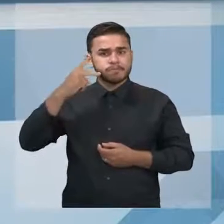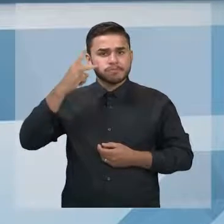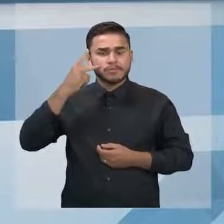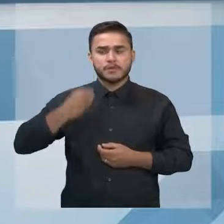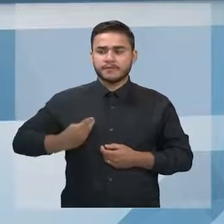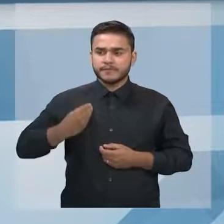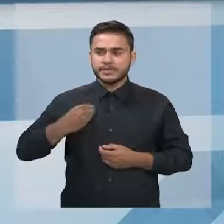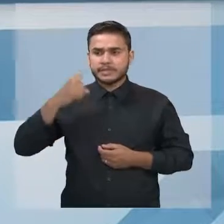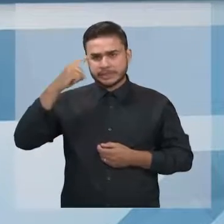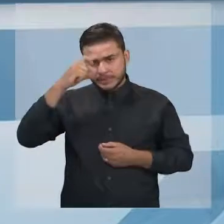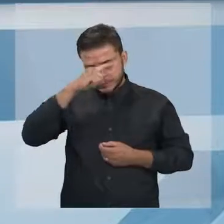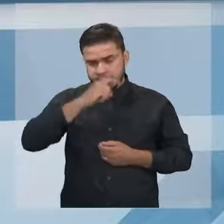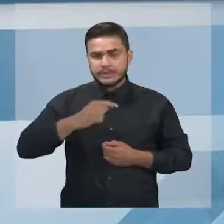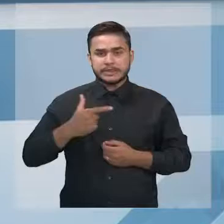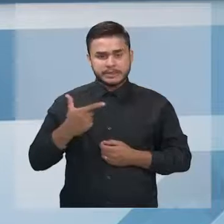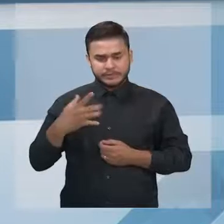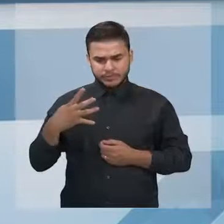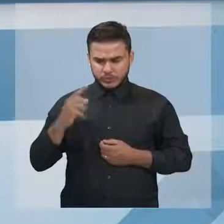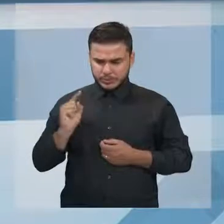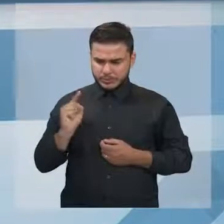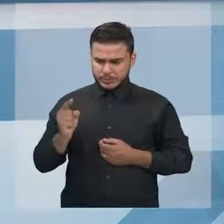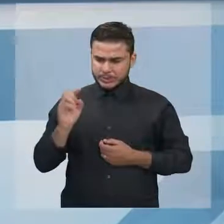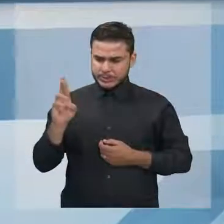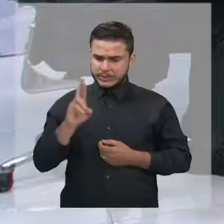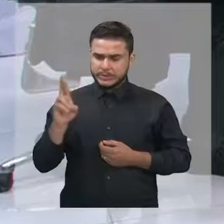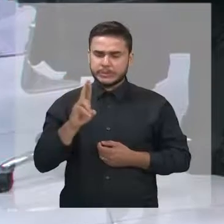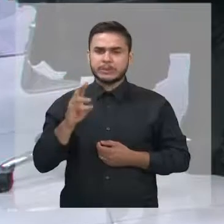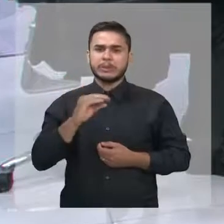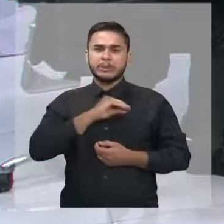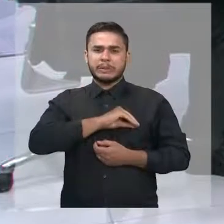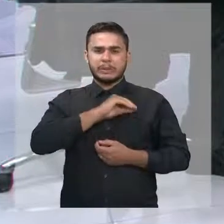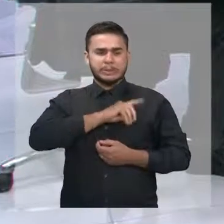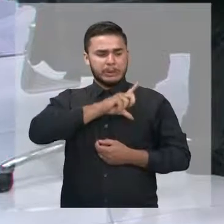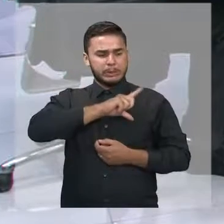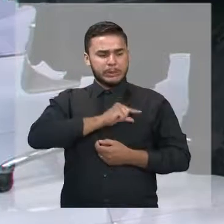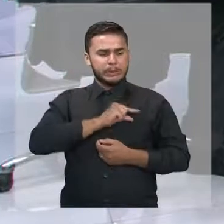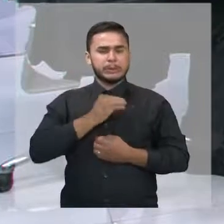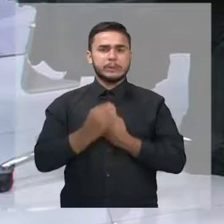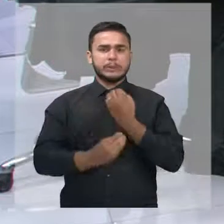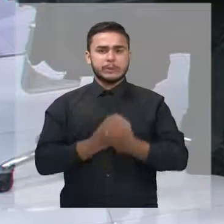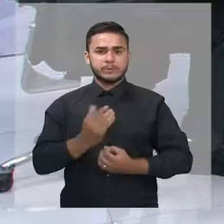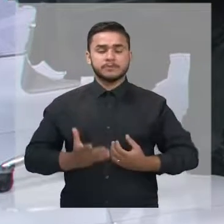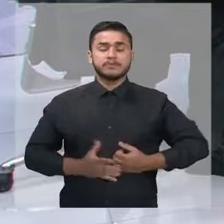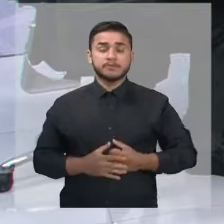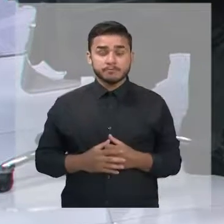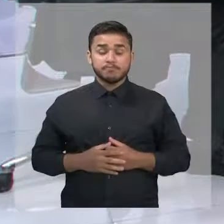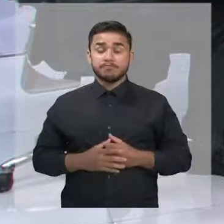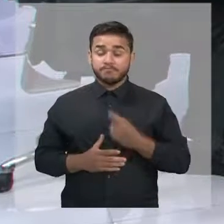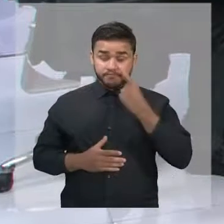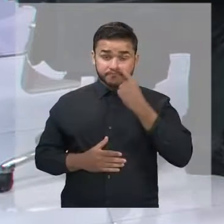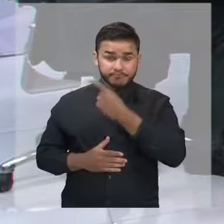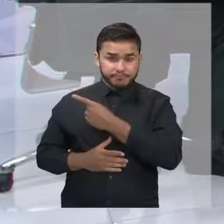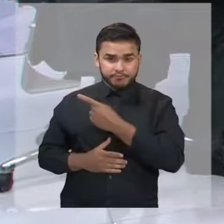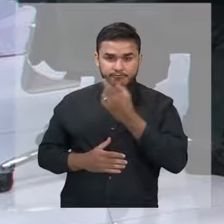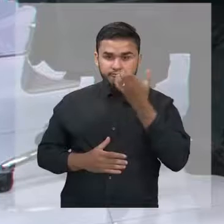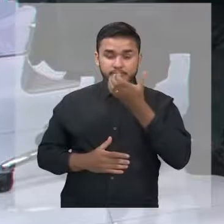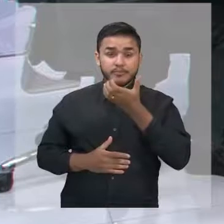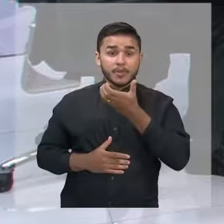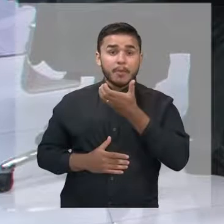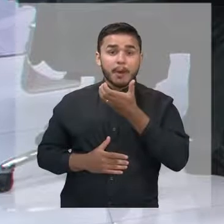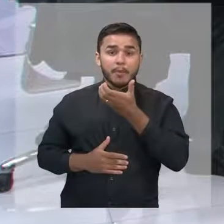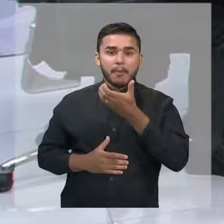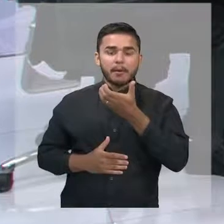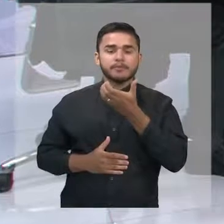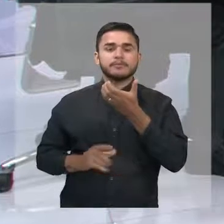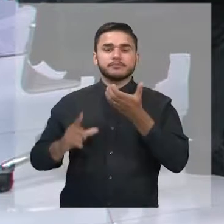não mostra, mas essa semana a própria imprensa, através do Conselho Nacional de Justiça, fez publicar o salário dele acumulado com